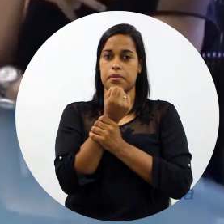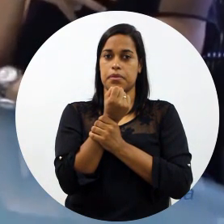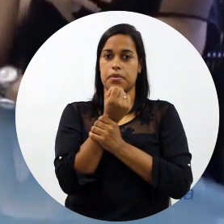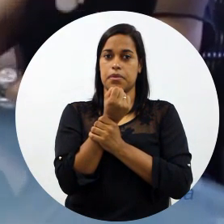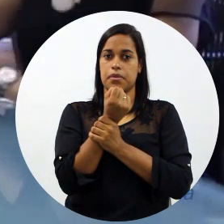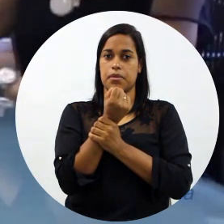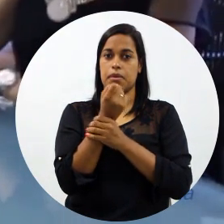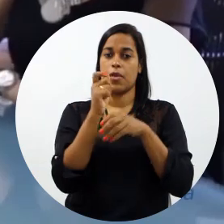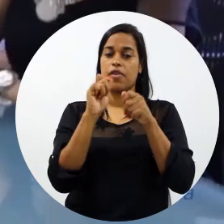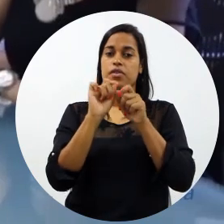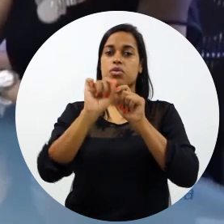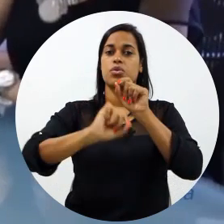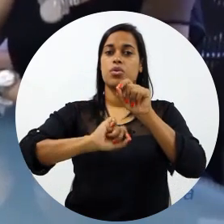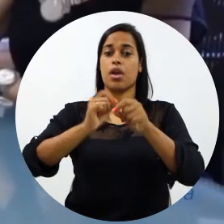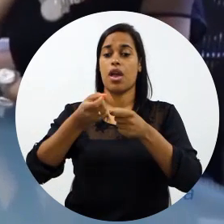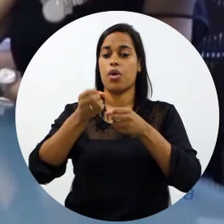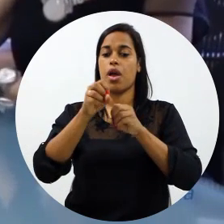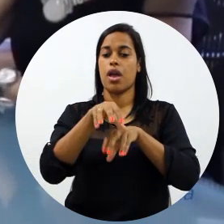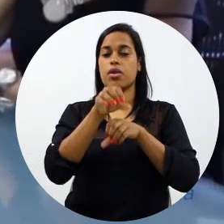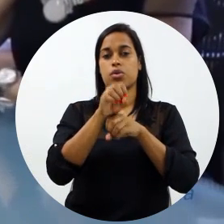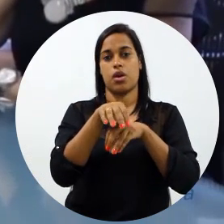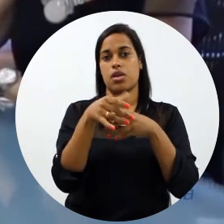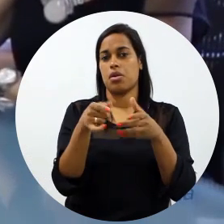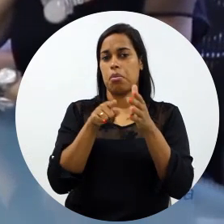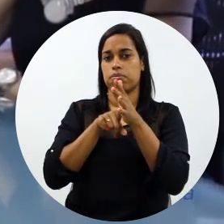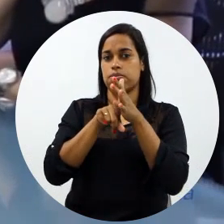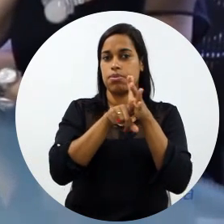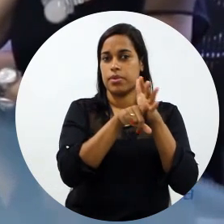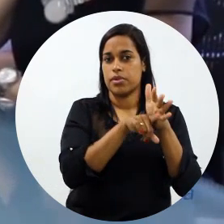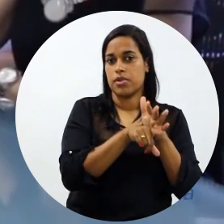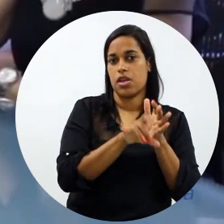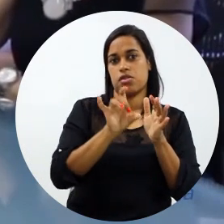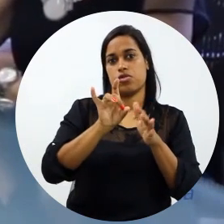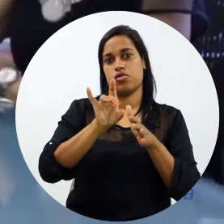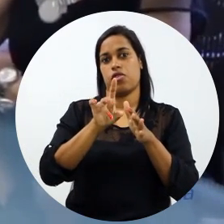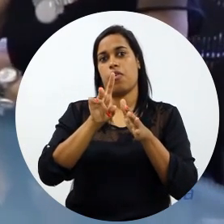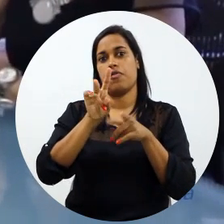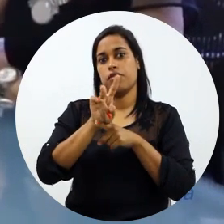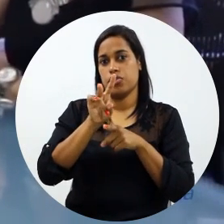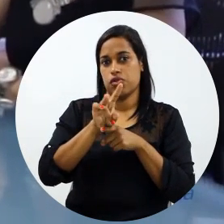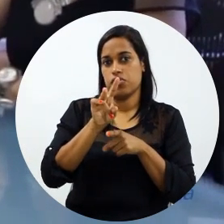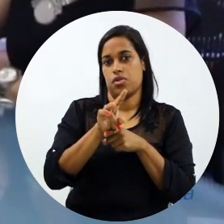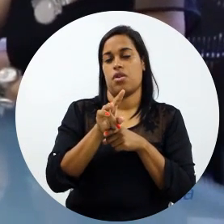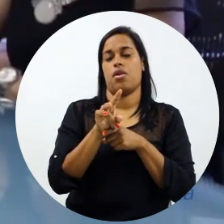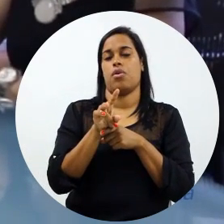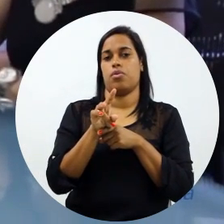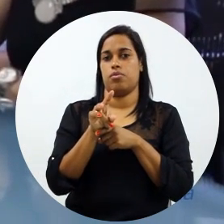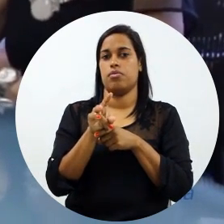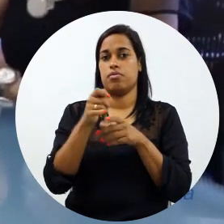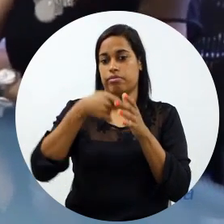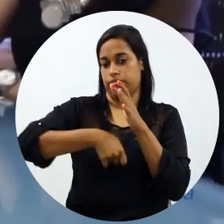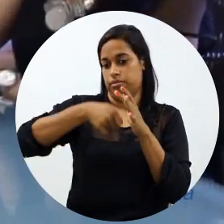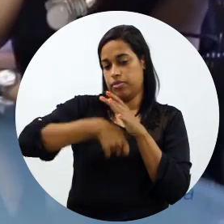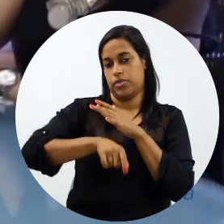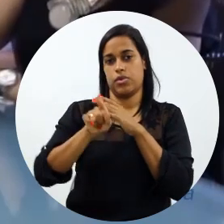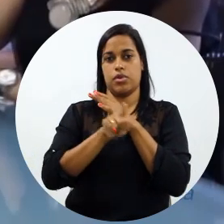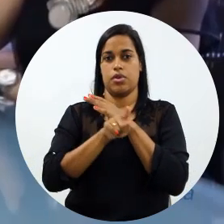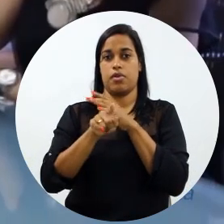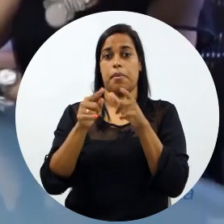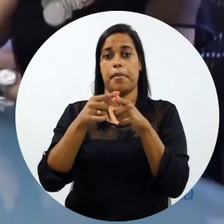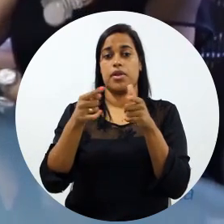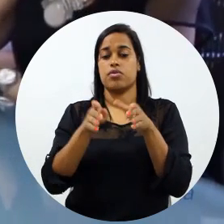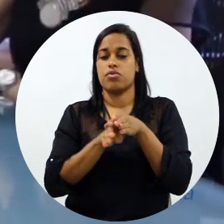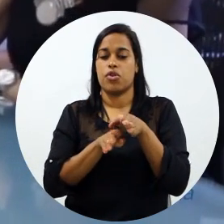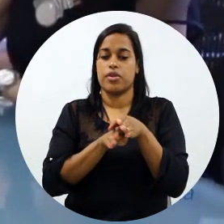um movimento de também educativo, de não precisar ser necessariamente o fiscal. Não foi punitivo, mas foi